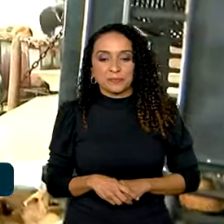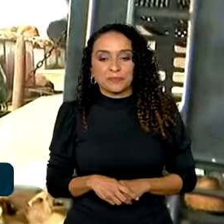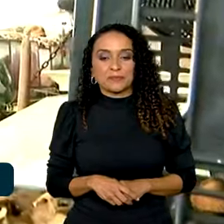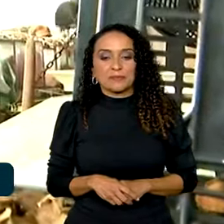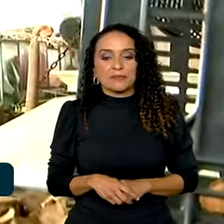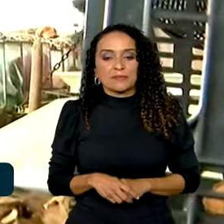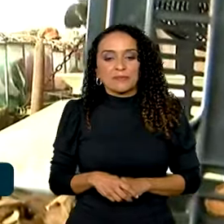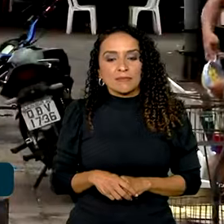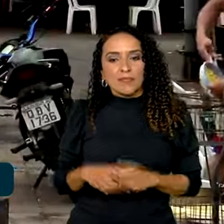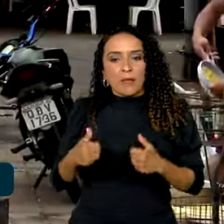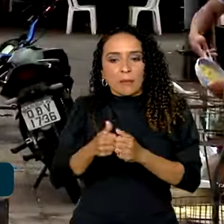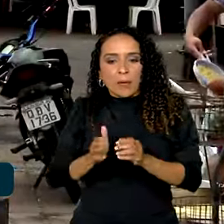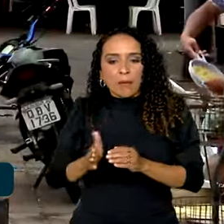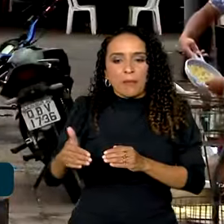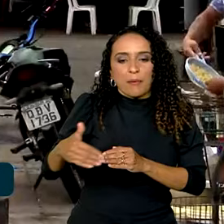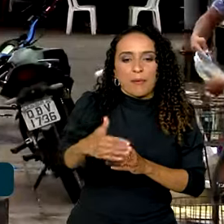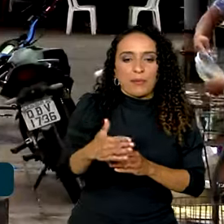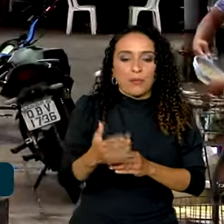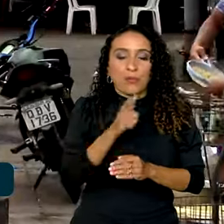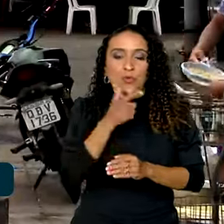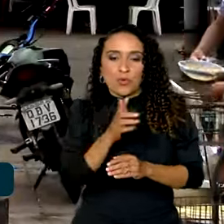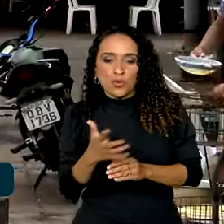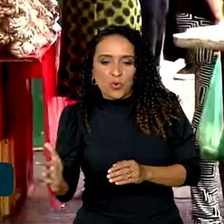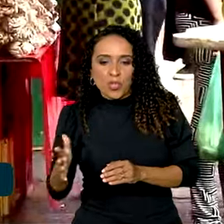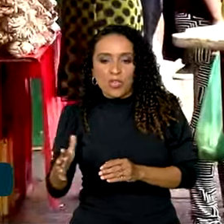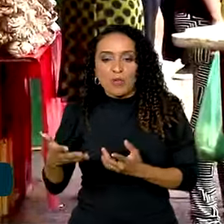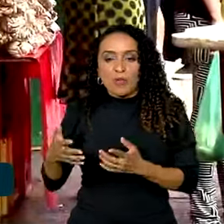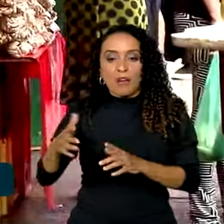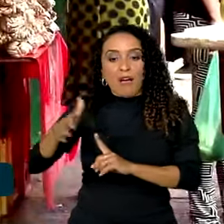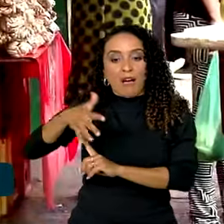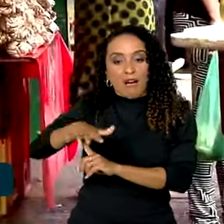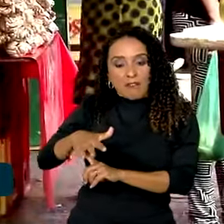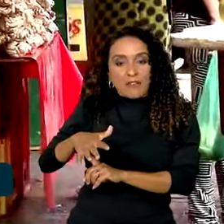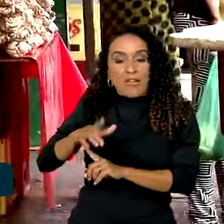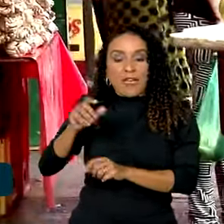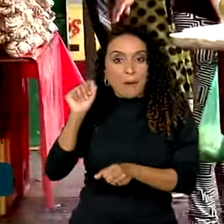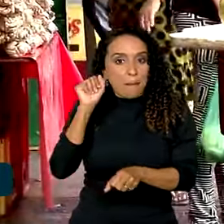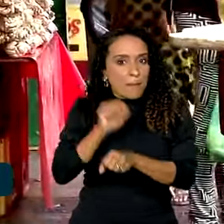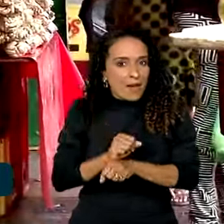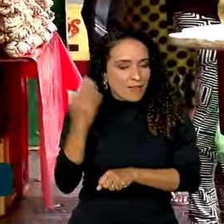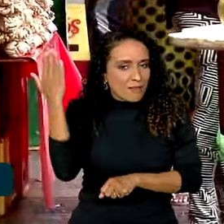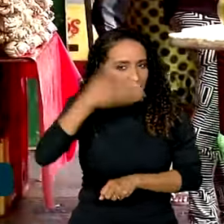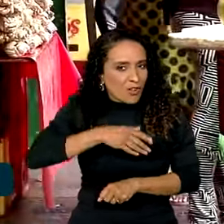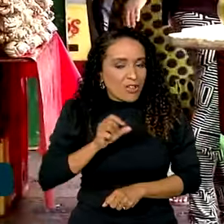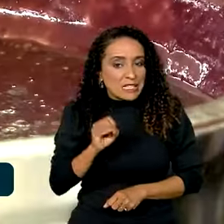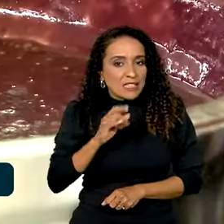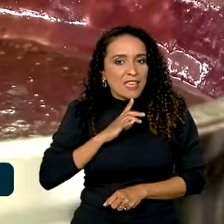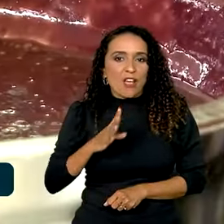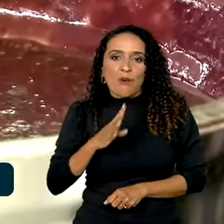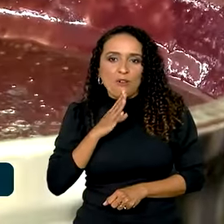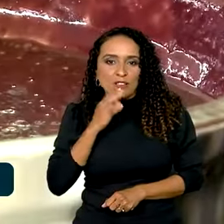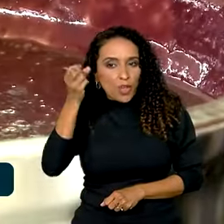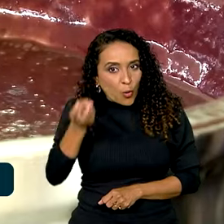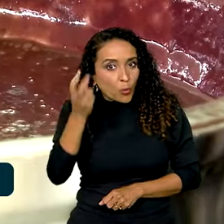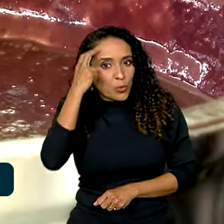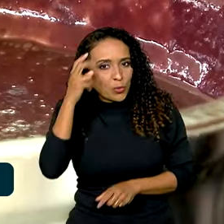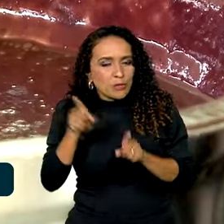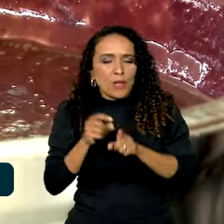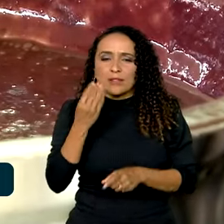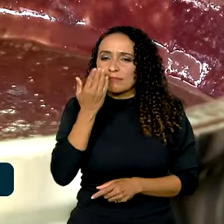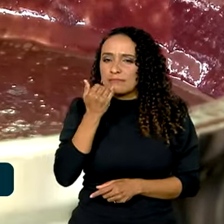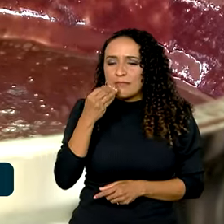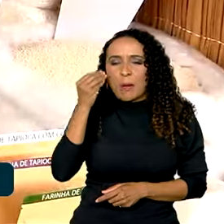Às margens da Baía do Guajará, o mercado Ver o Peso é parada obrigatória para quem quer conhecer a cultura e provar a